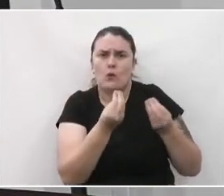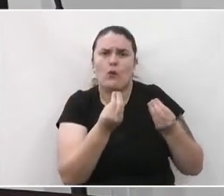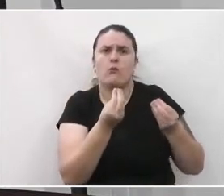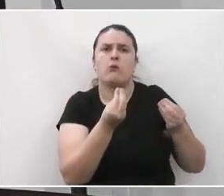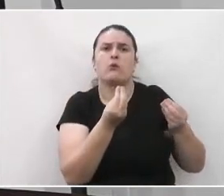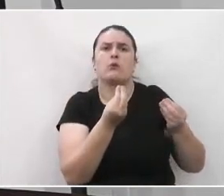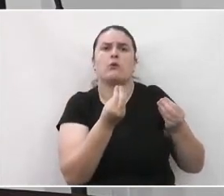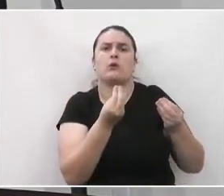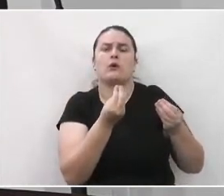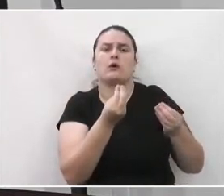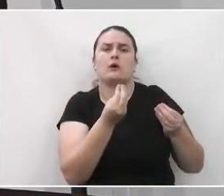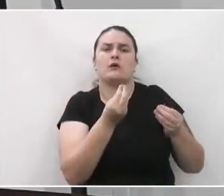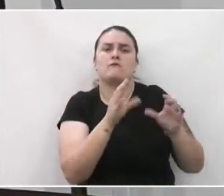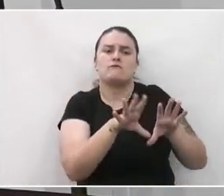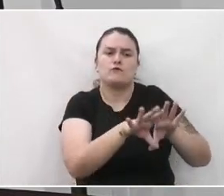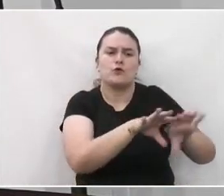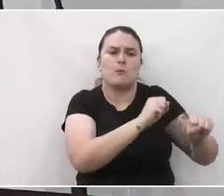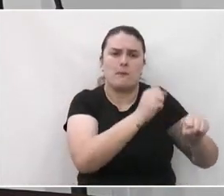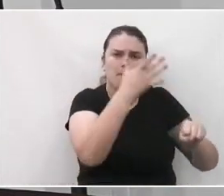pessoas e